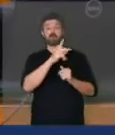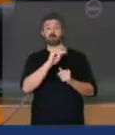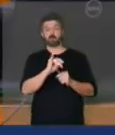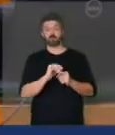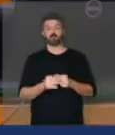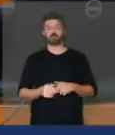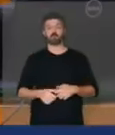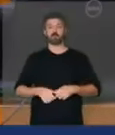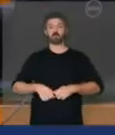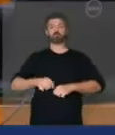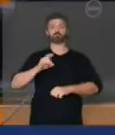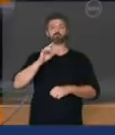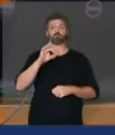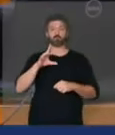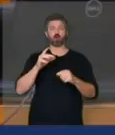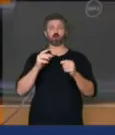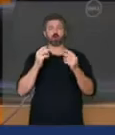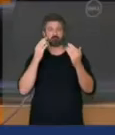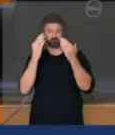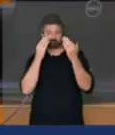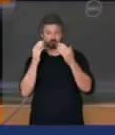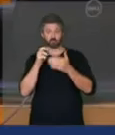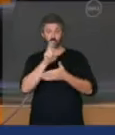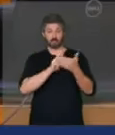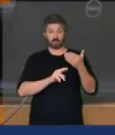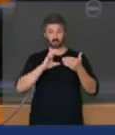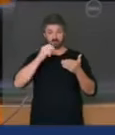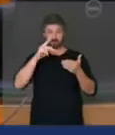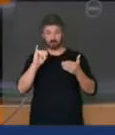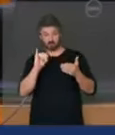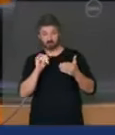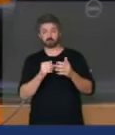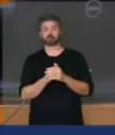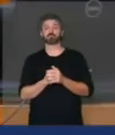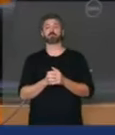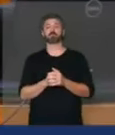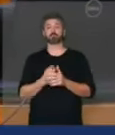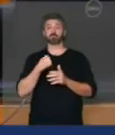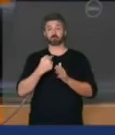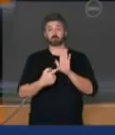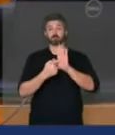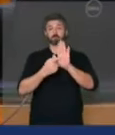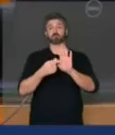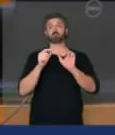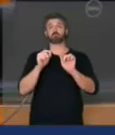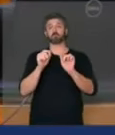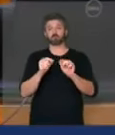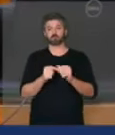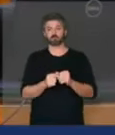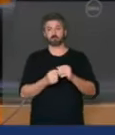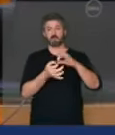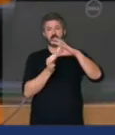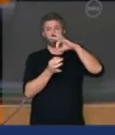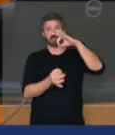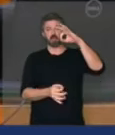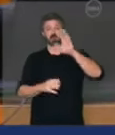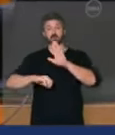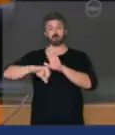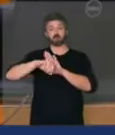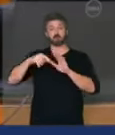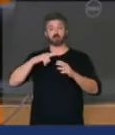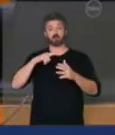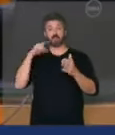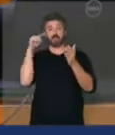Fazendo uma breve aproximação com o relatório da CPI, destaco, da extensa lista de delitos mencionados